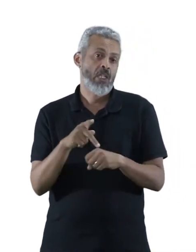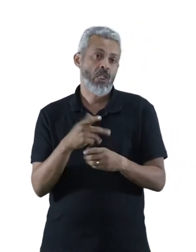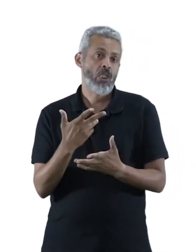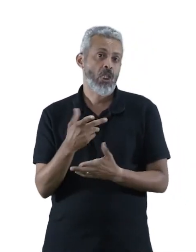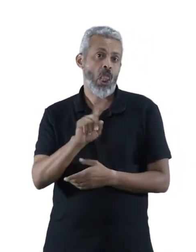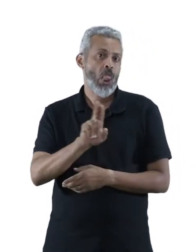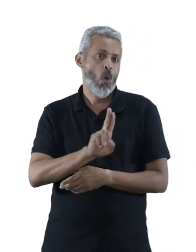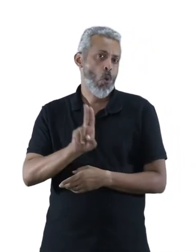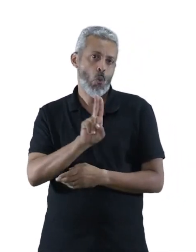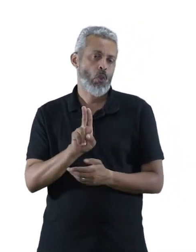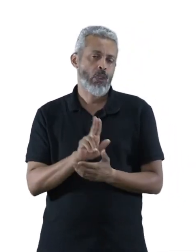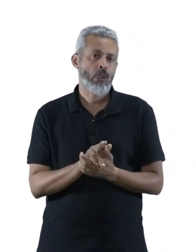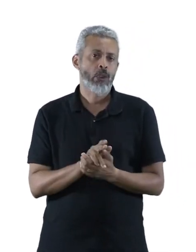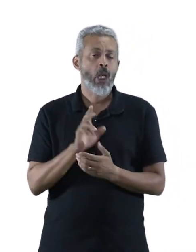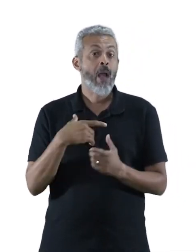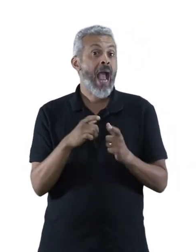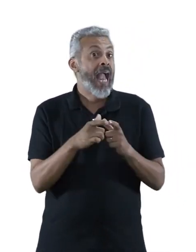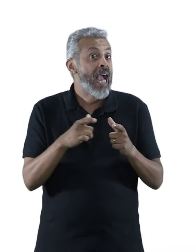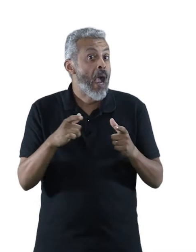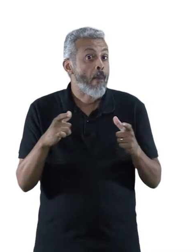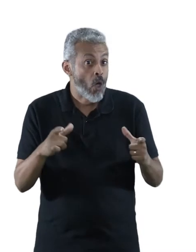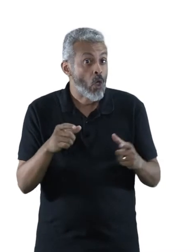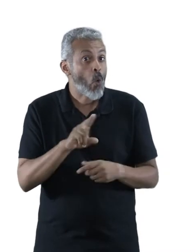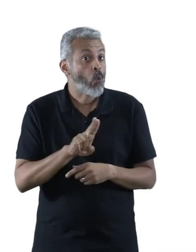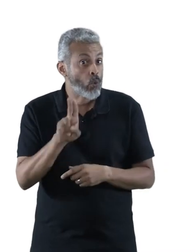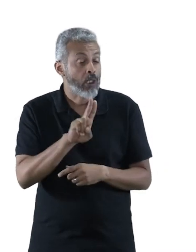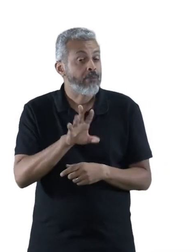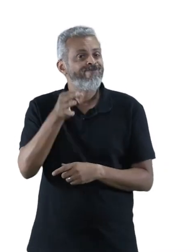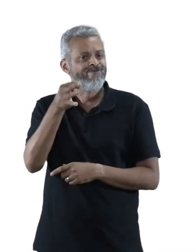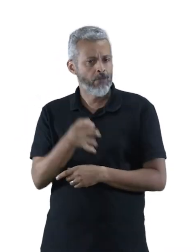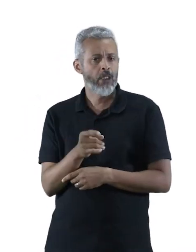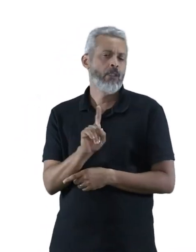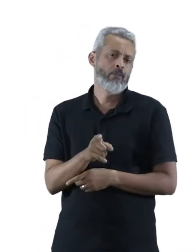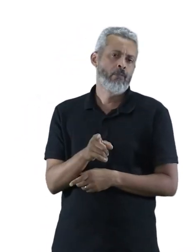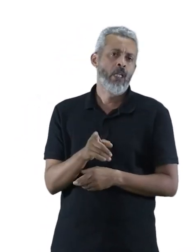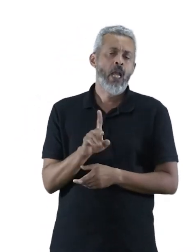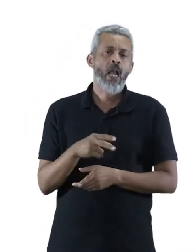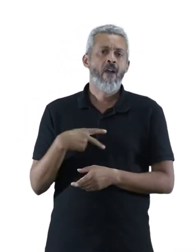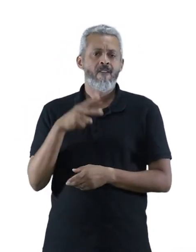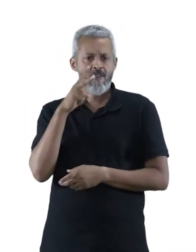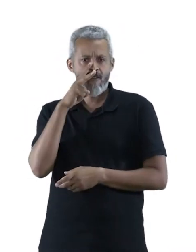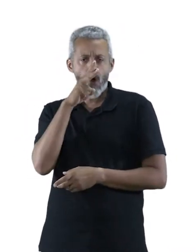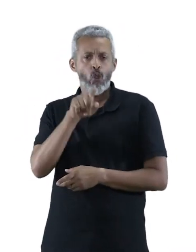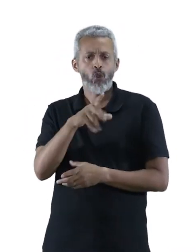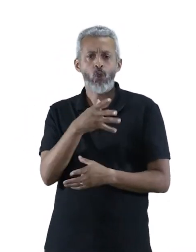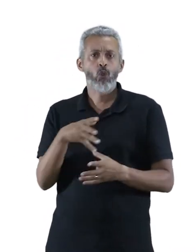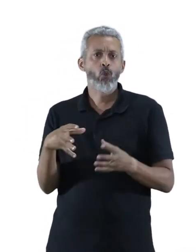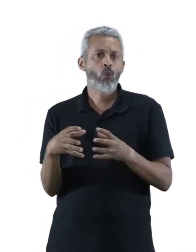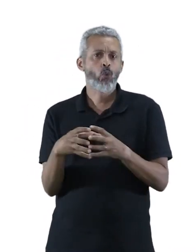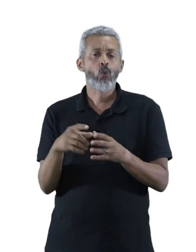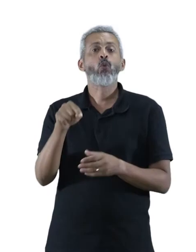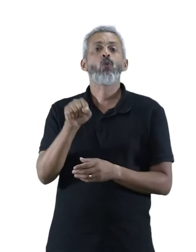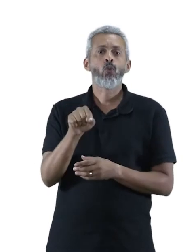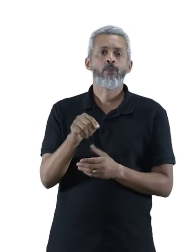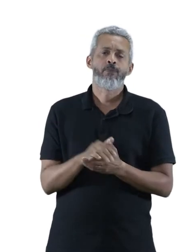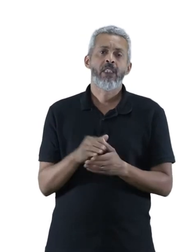essa moeda, mas só uma grande maioria utilizando-a, certamente dá o fortalecimento do que